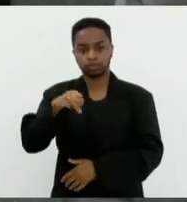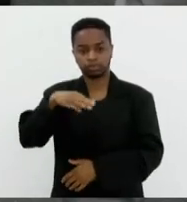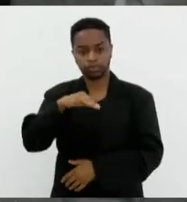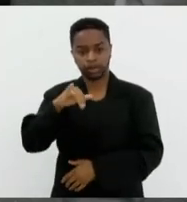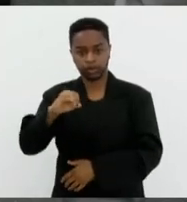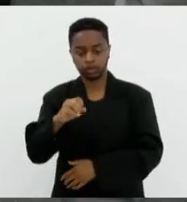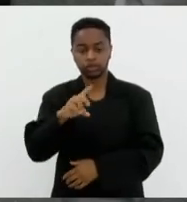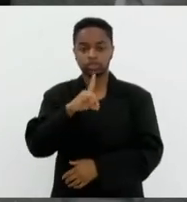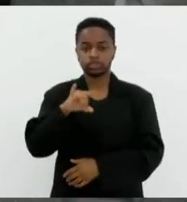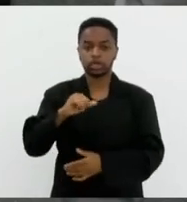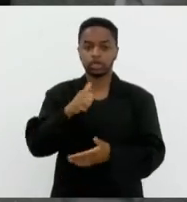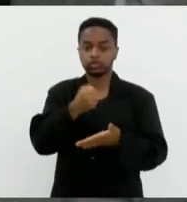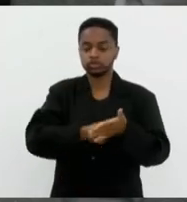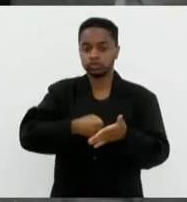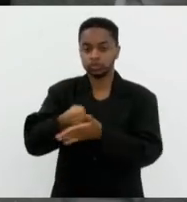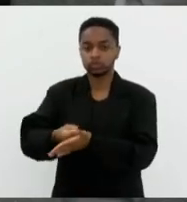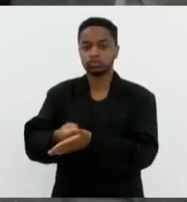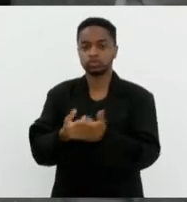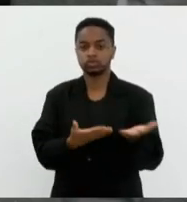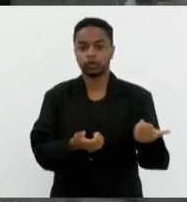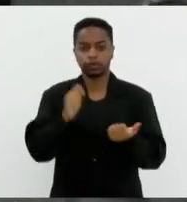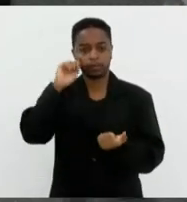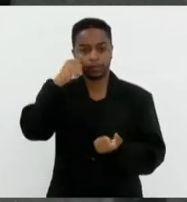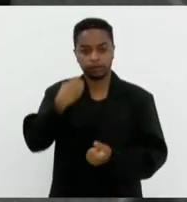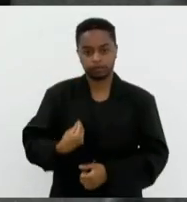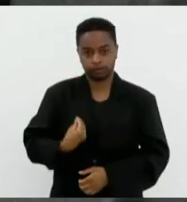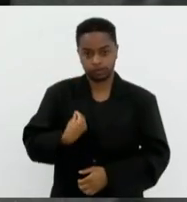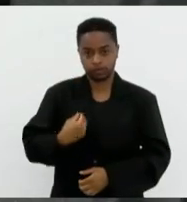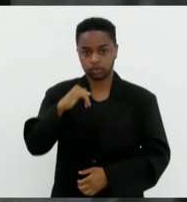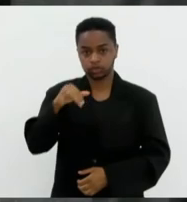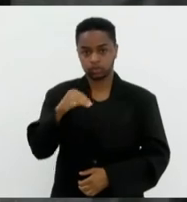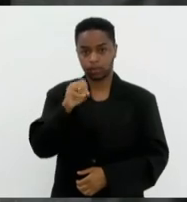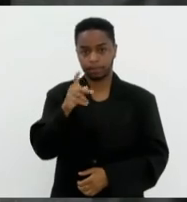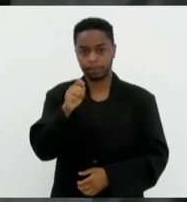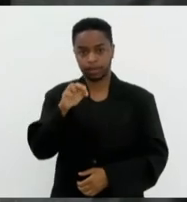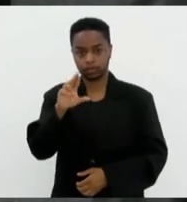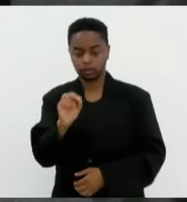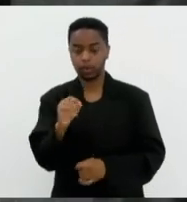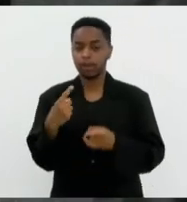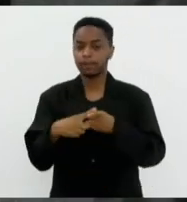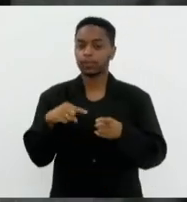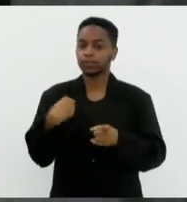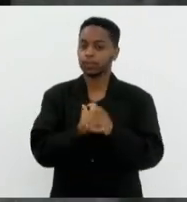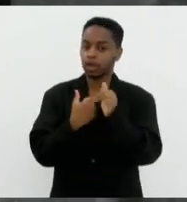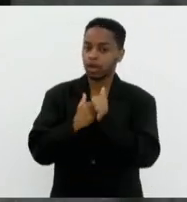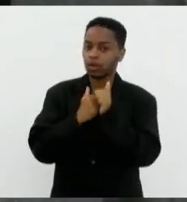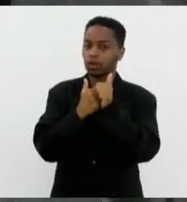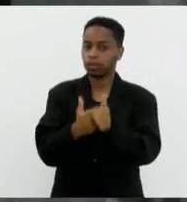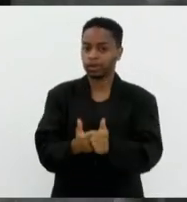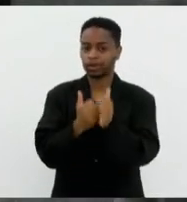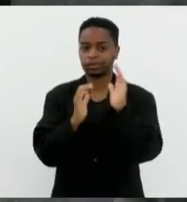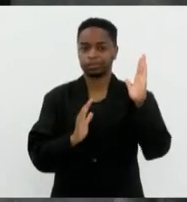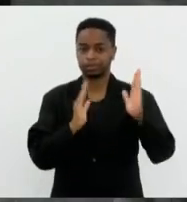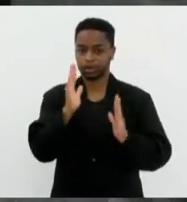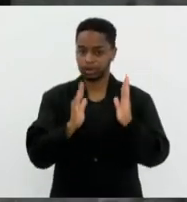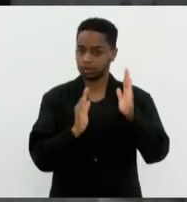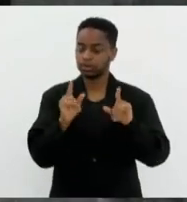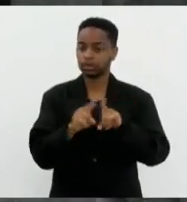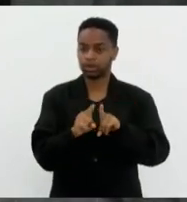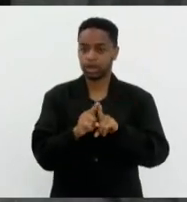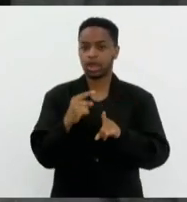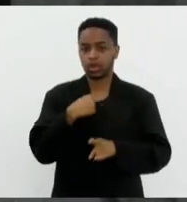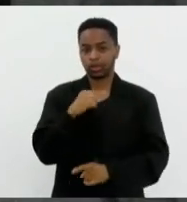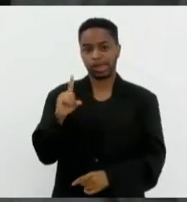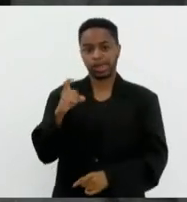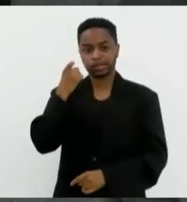do jovem preto vivo, João Pedro Matos Pinto. Nós acompanhamos de perto, à época, inclusive, presidi a